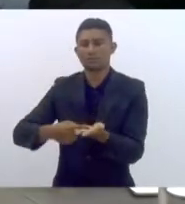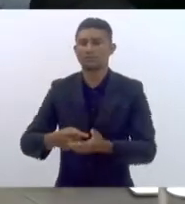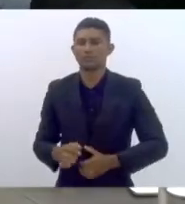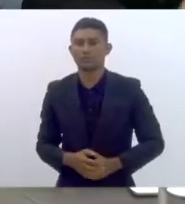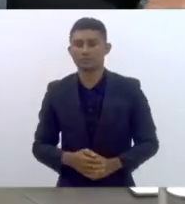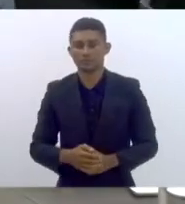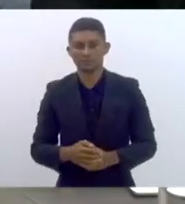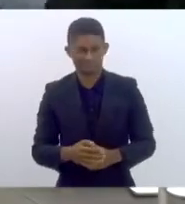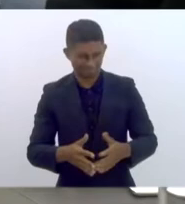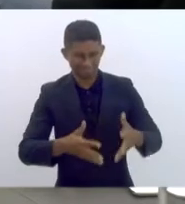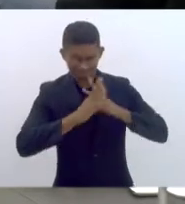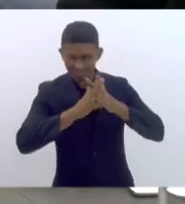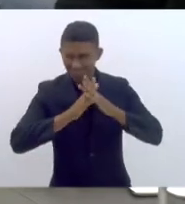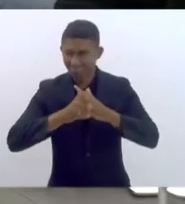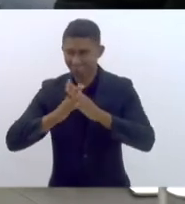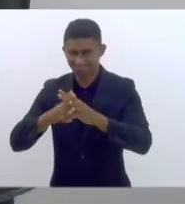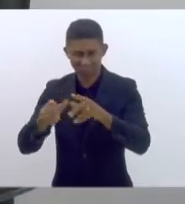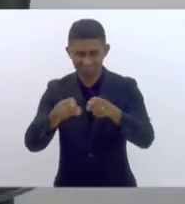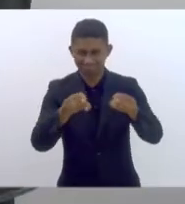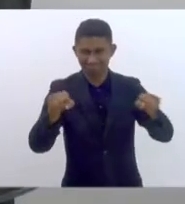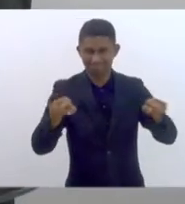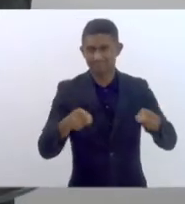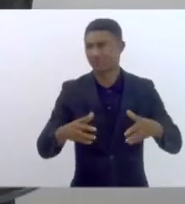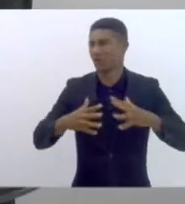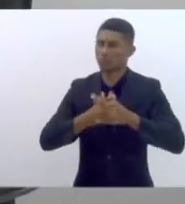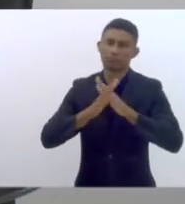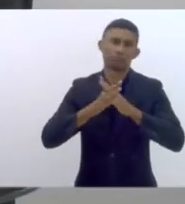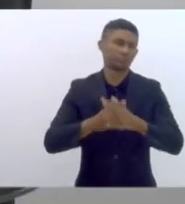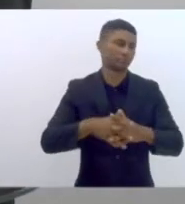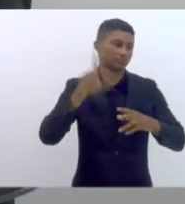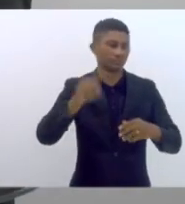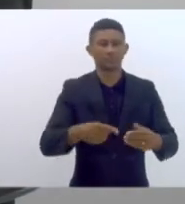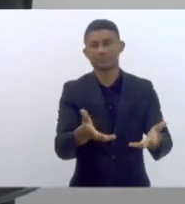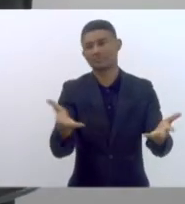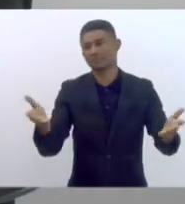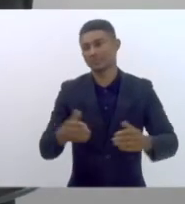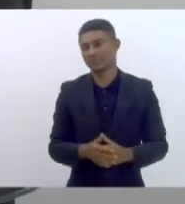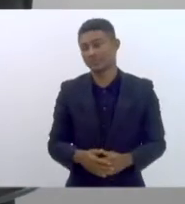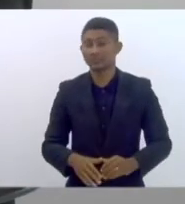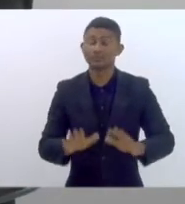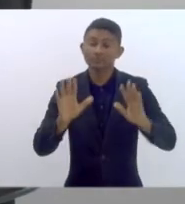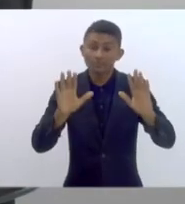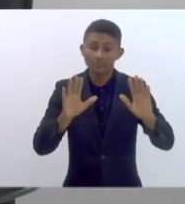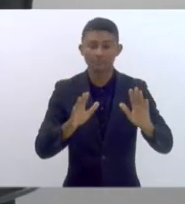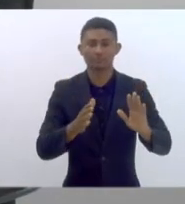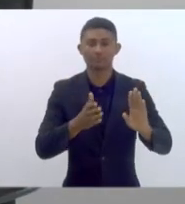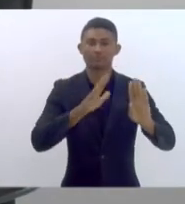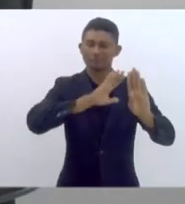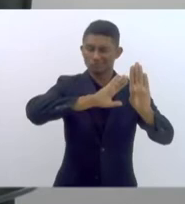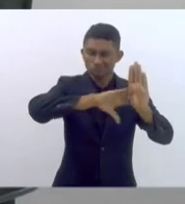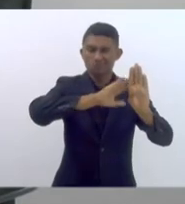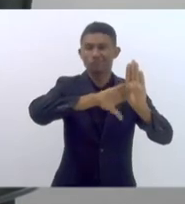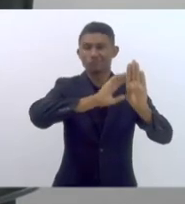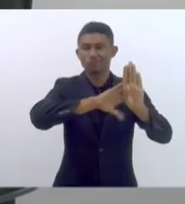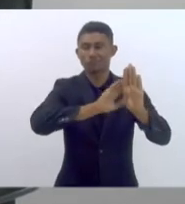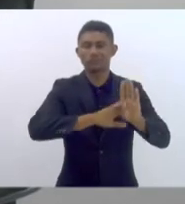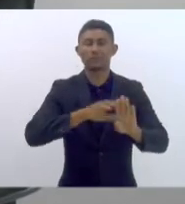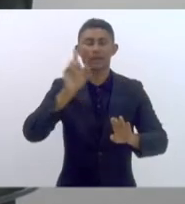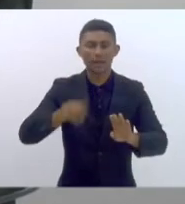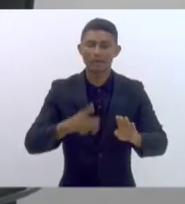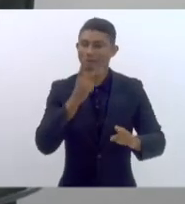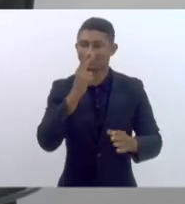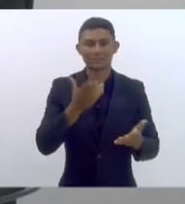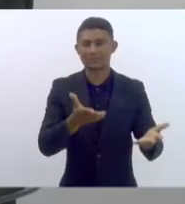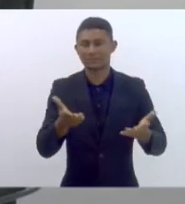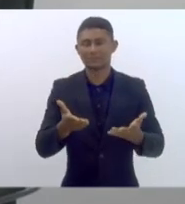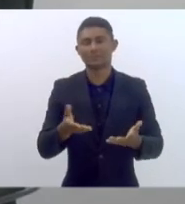Ficou confuso? Não, confuso é. Mas a essência disso, desse malabarismo